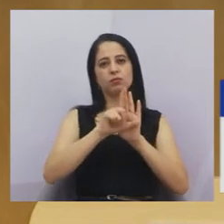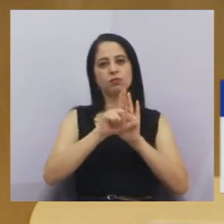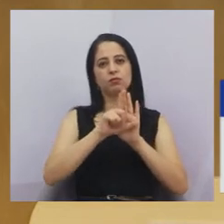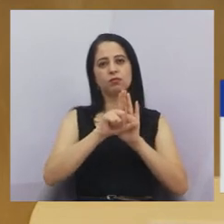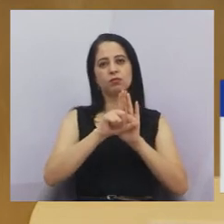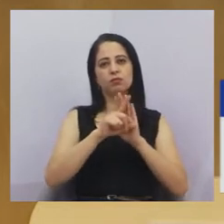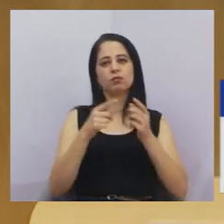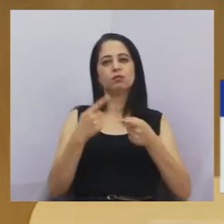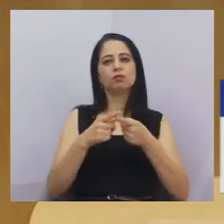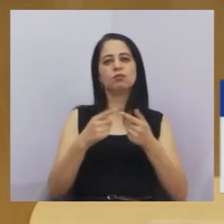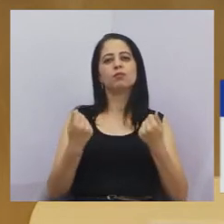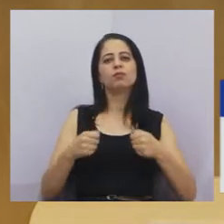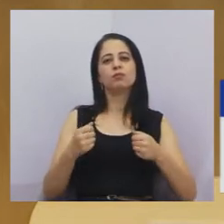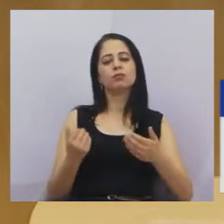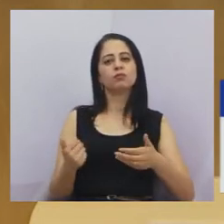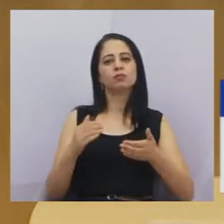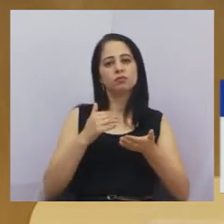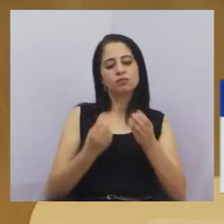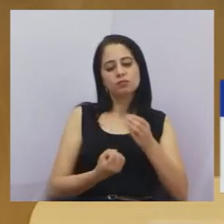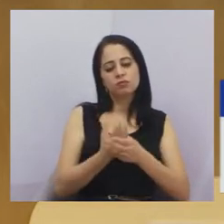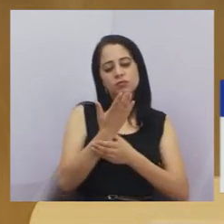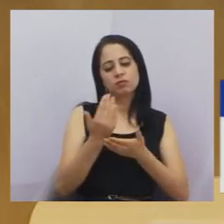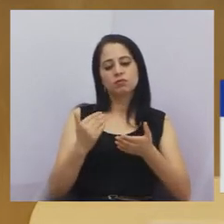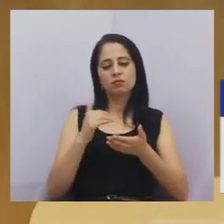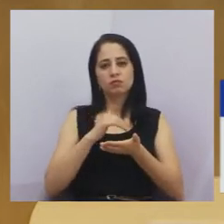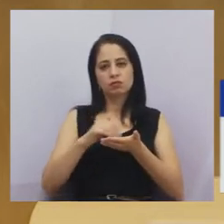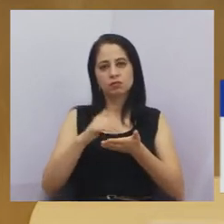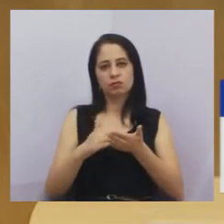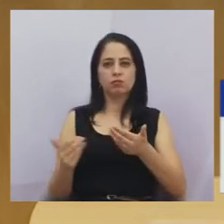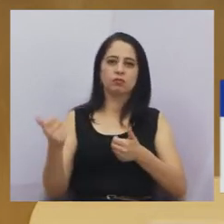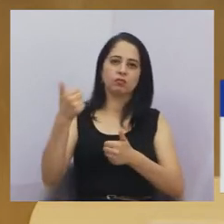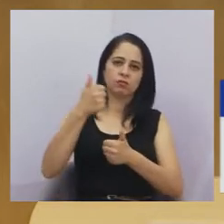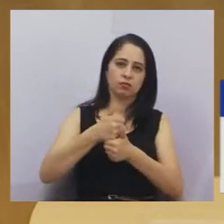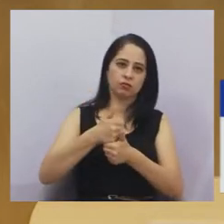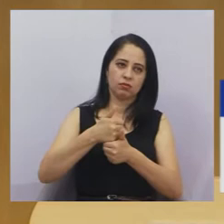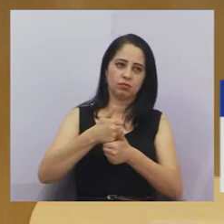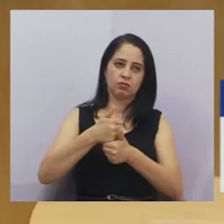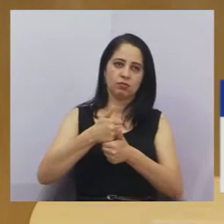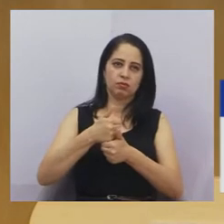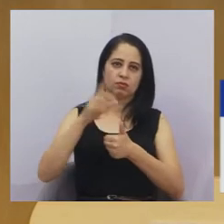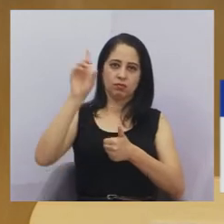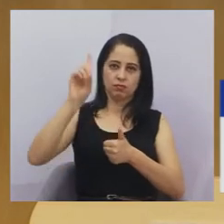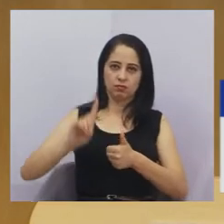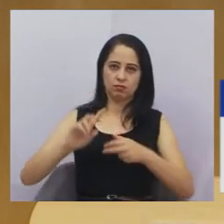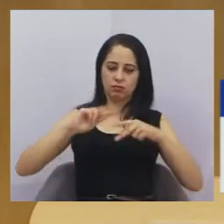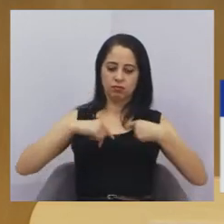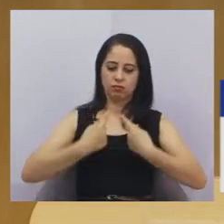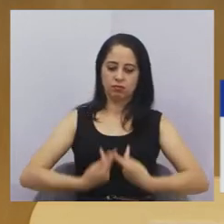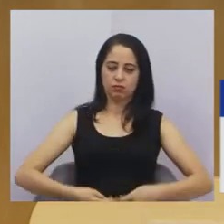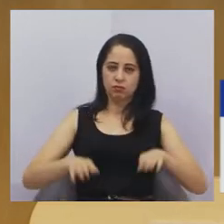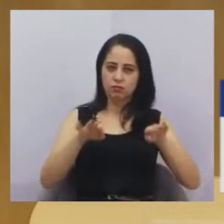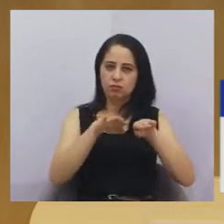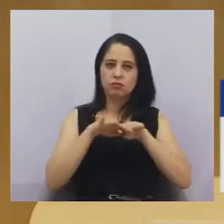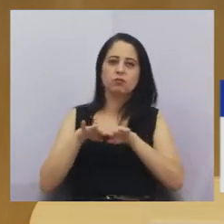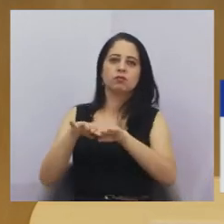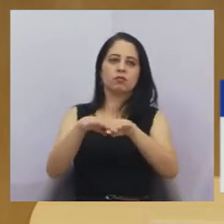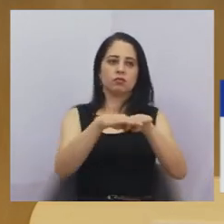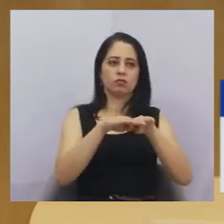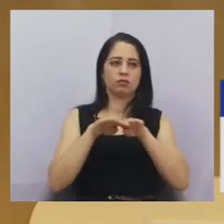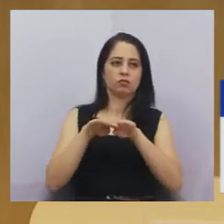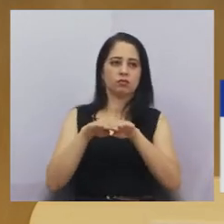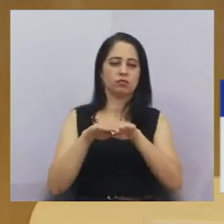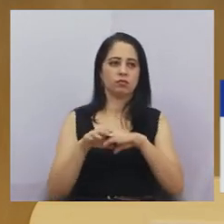ter a Subsecretaria de Extraordinária de Igualdade e Direitos Humanos.